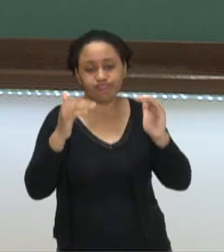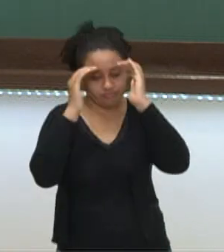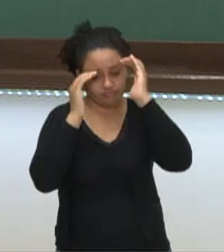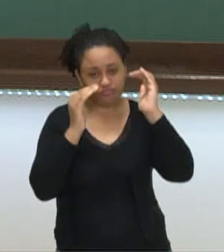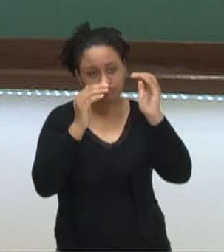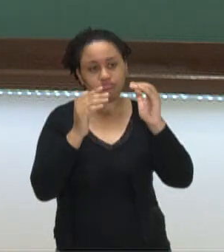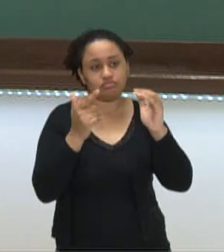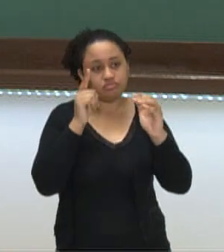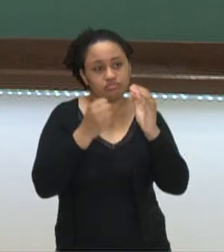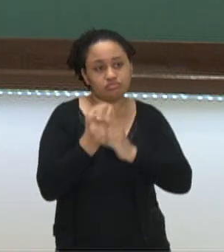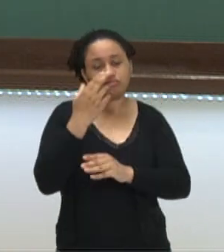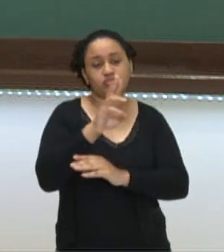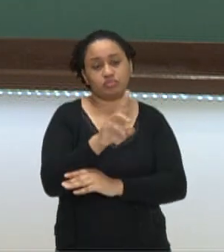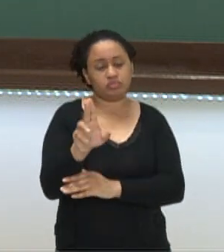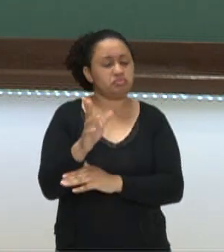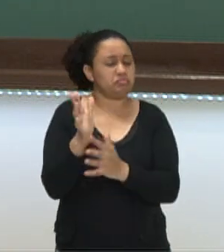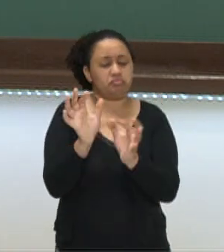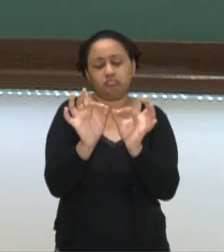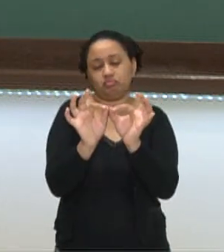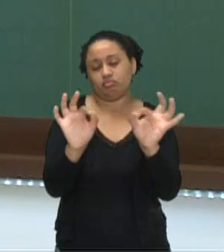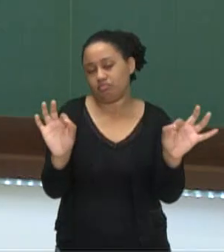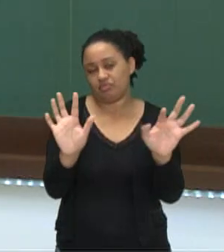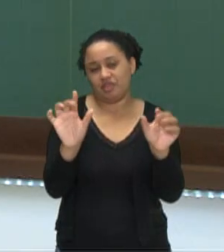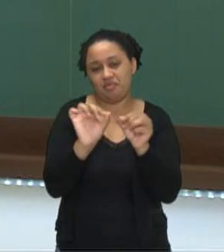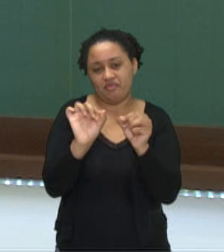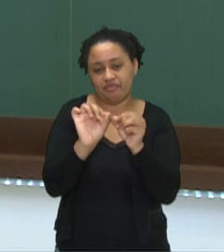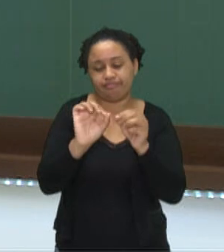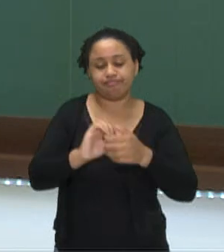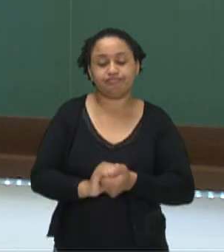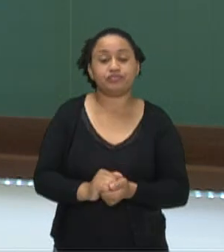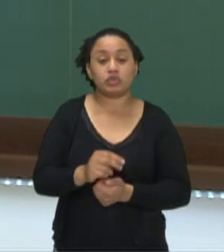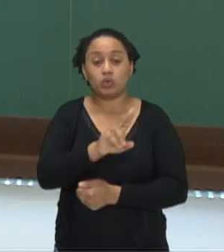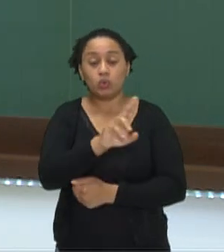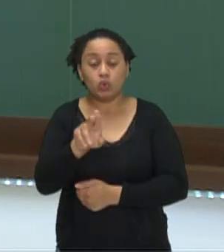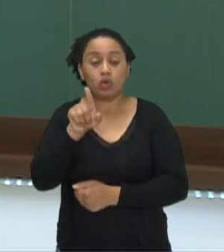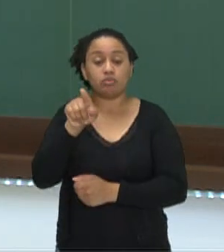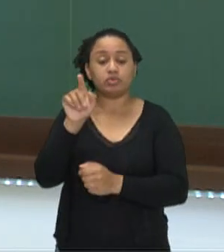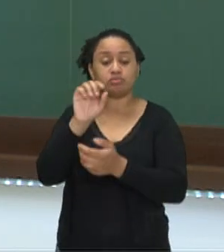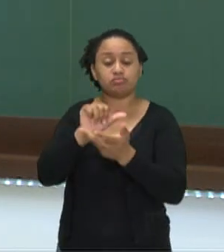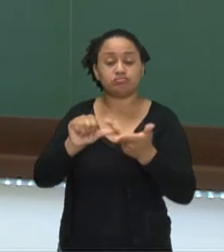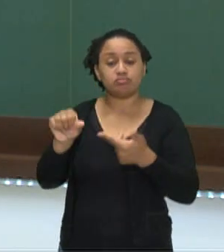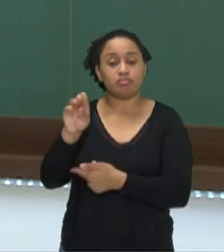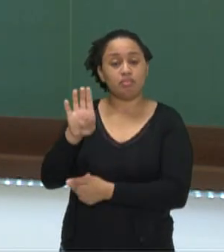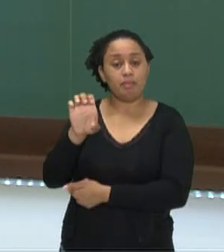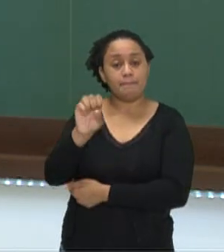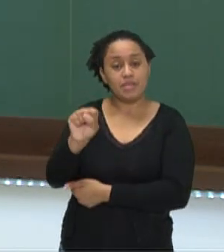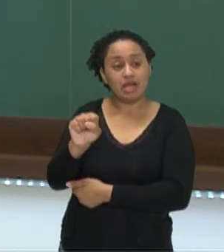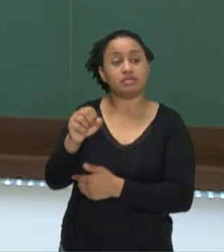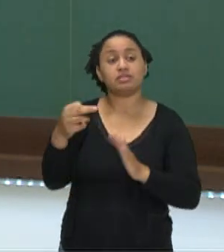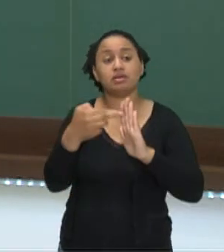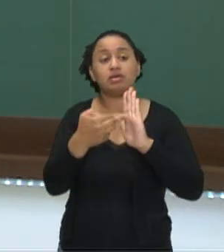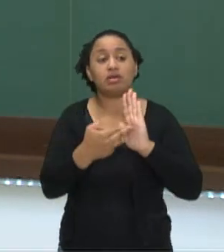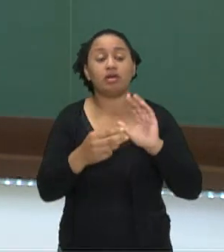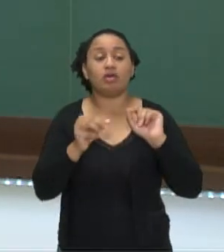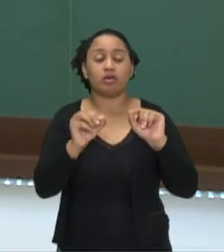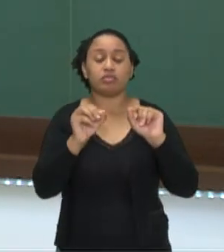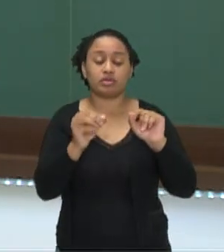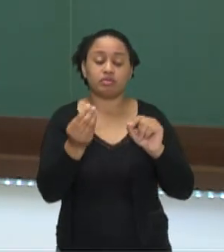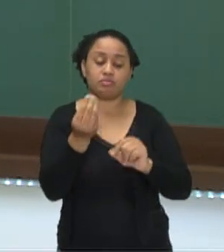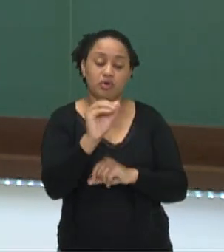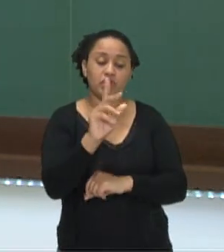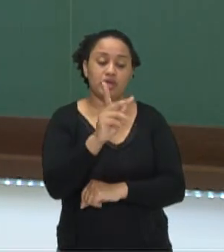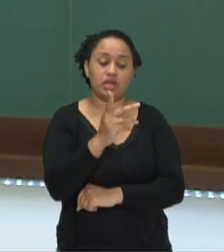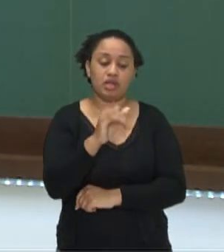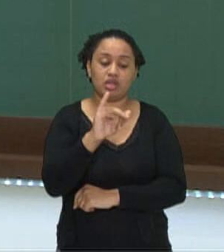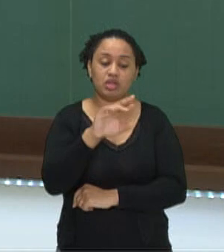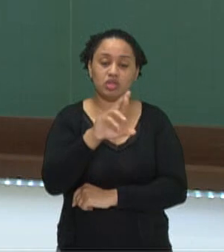seguir? Então é bem simples. Para dar nome às bases, a regrinha é esta. A gente escreve